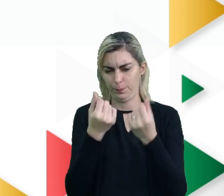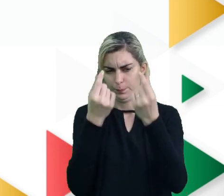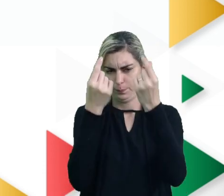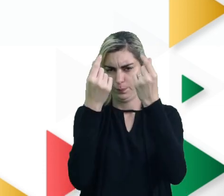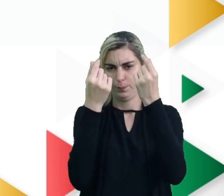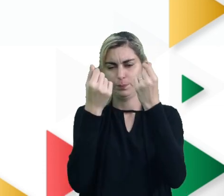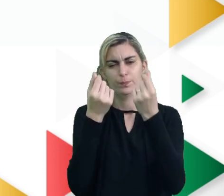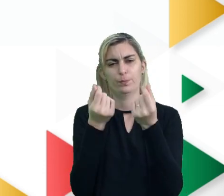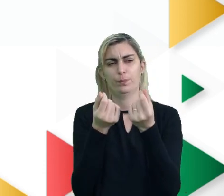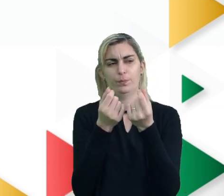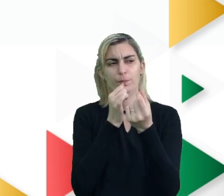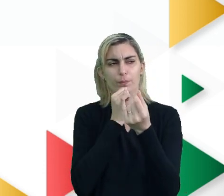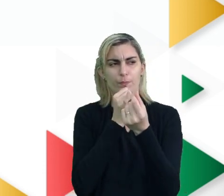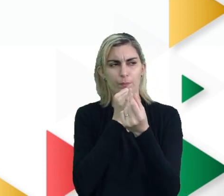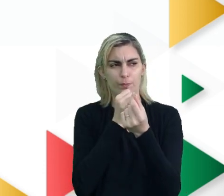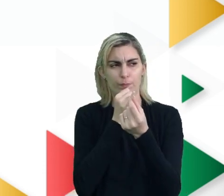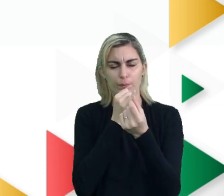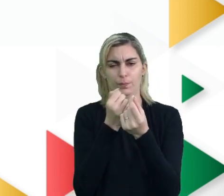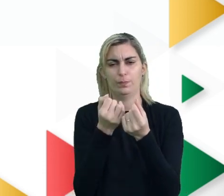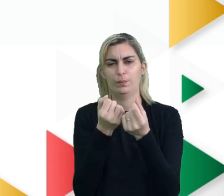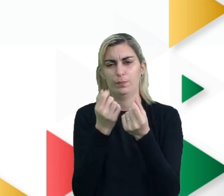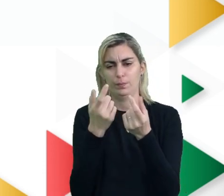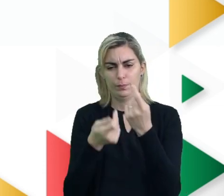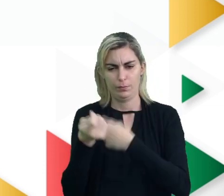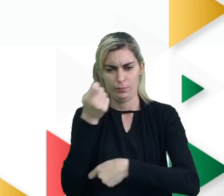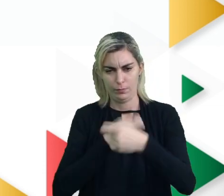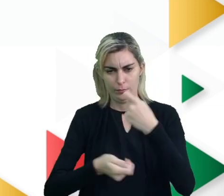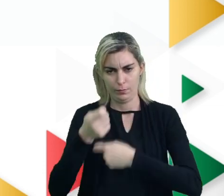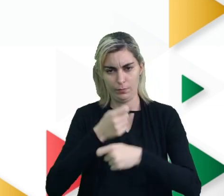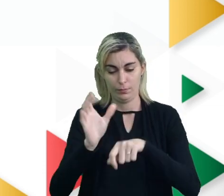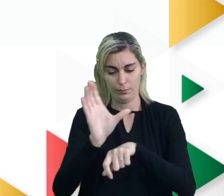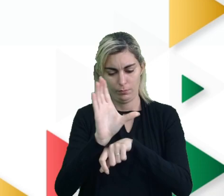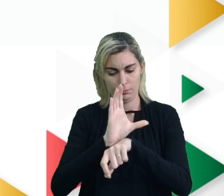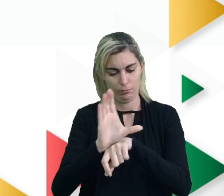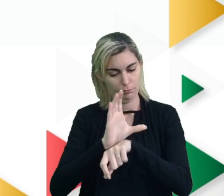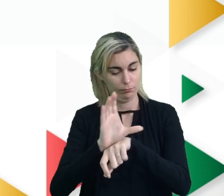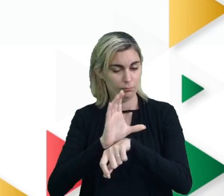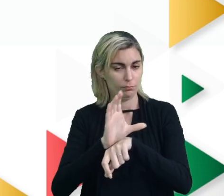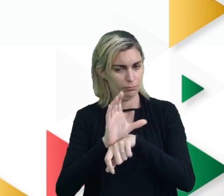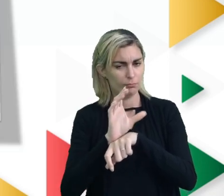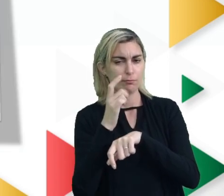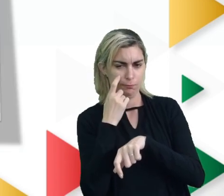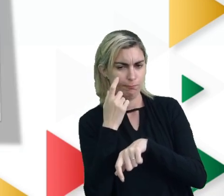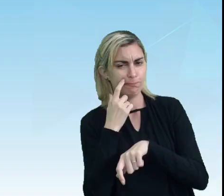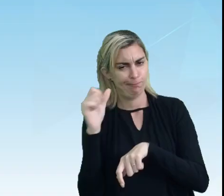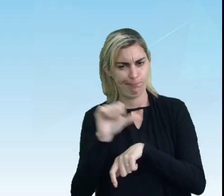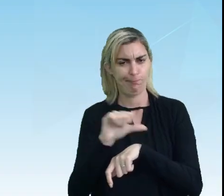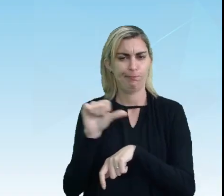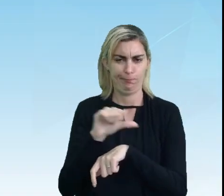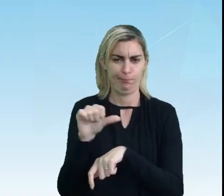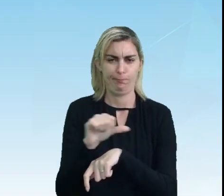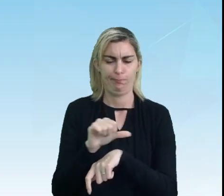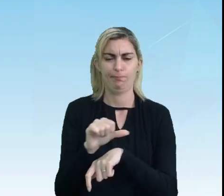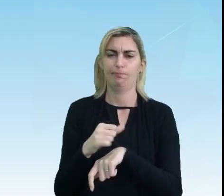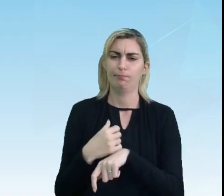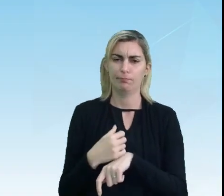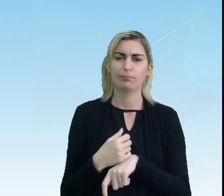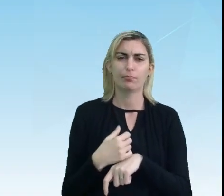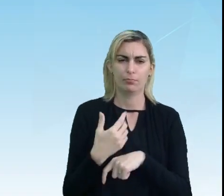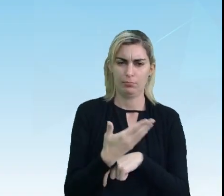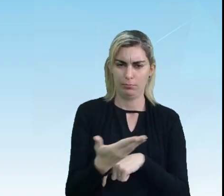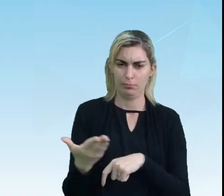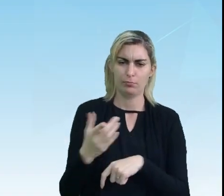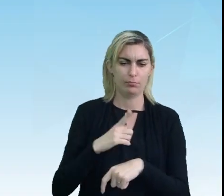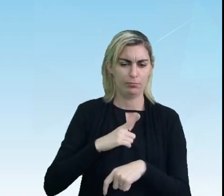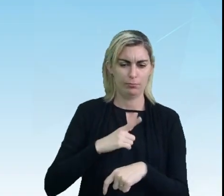lucrar com resíduos e ainda lucrar com o mercado de carbono. Vê? É ruim, né, gente? E com isso